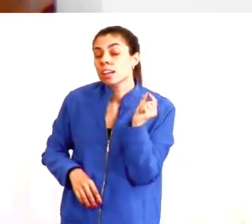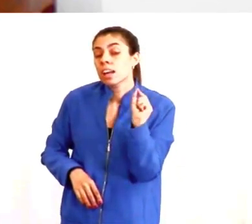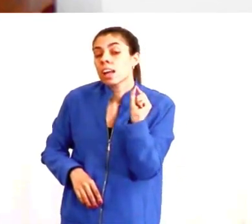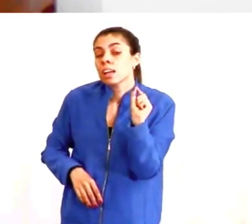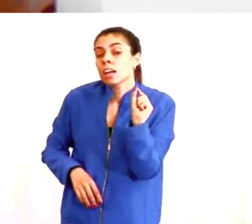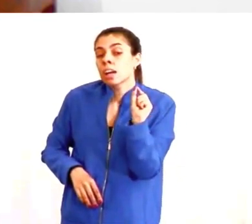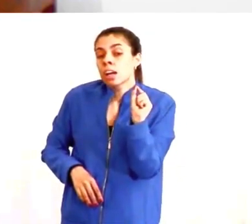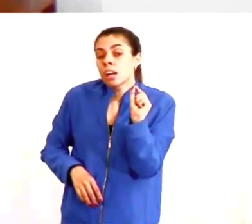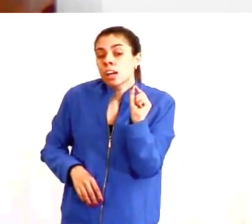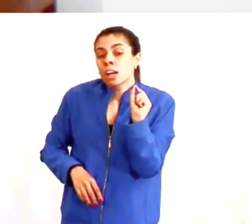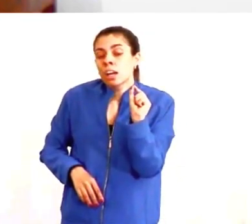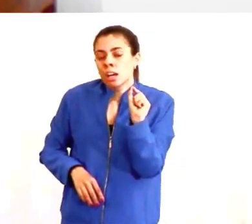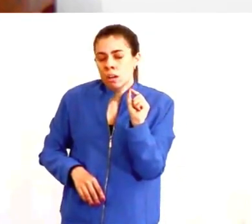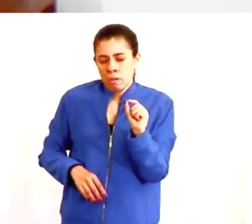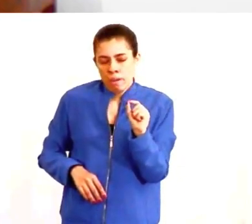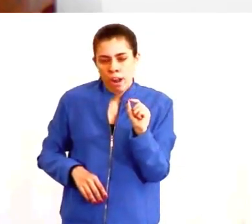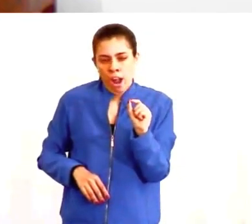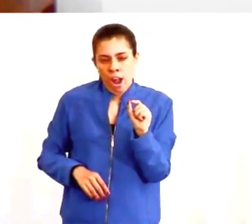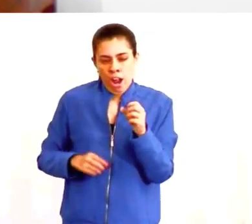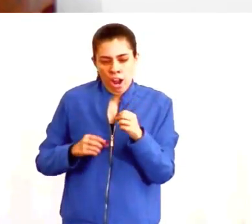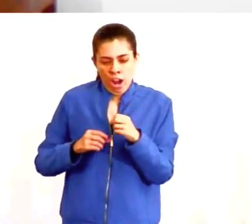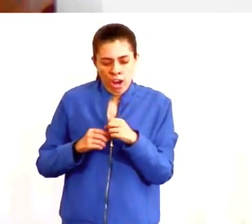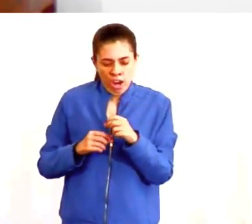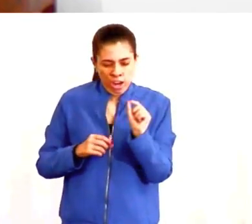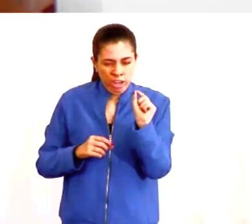Os adoradores.